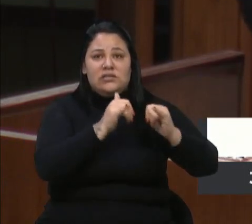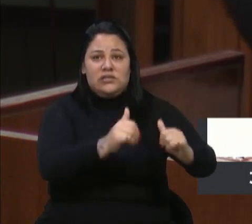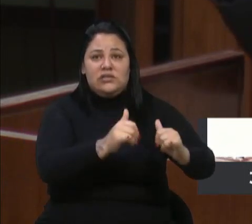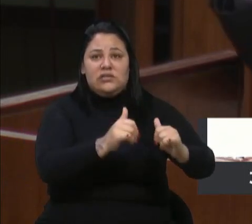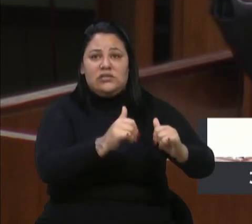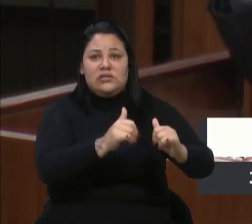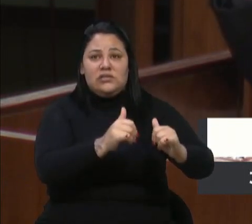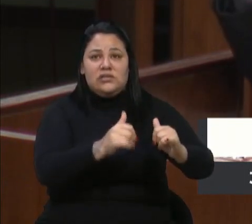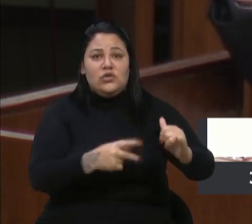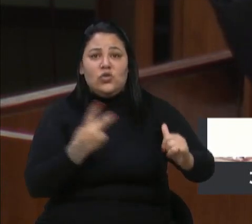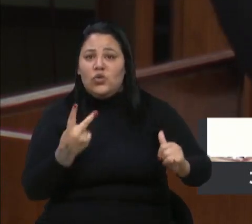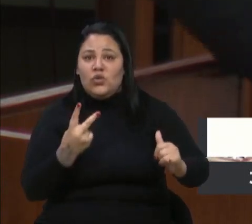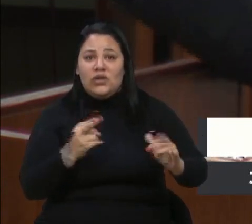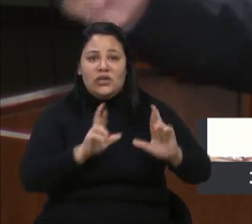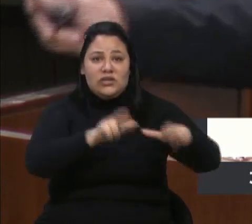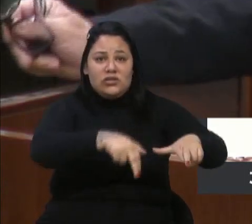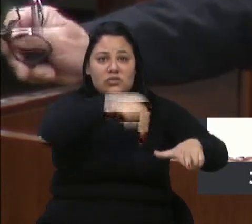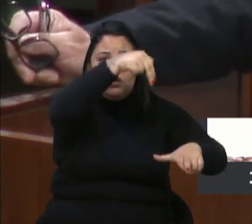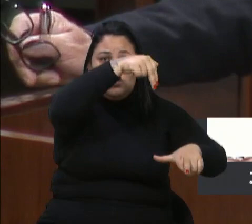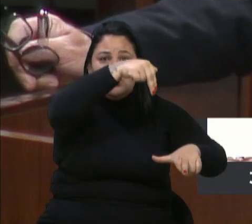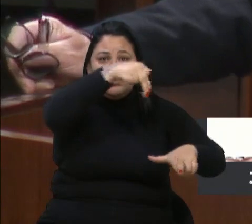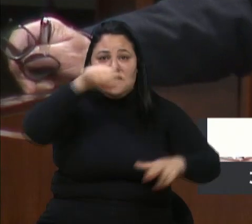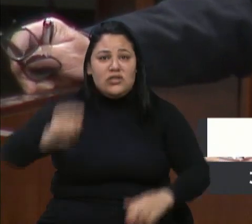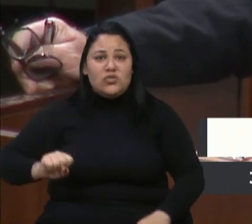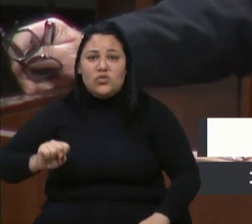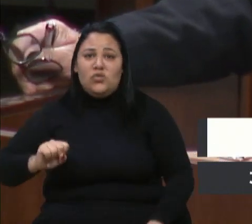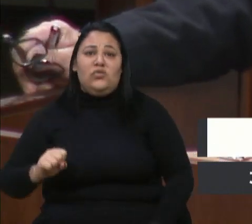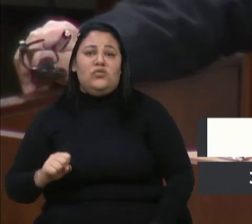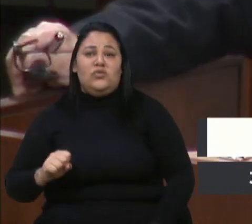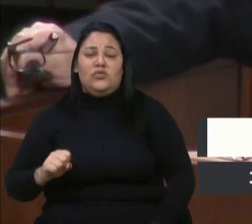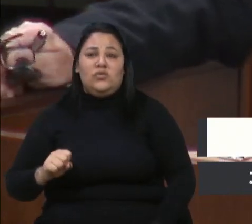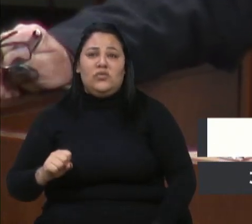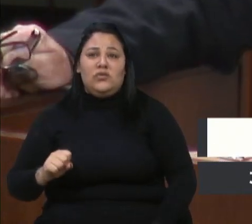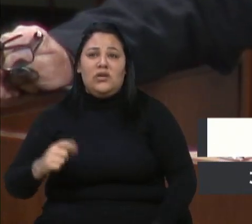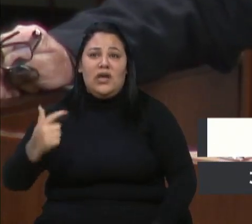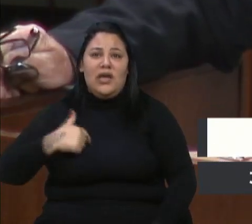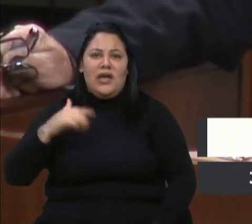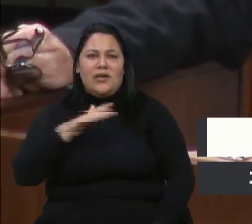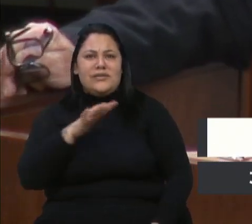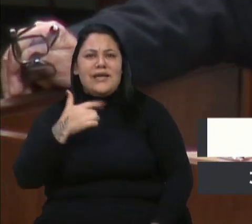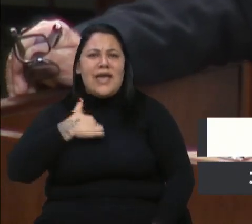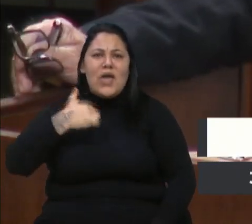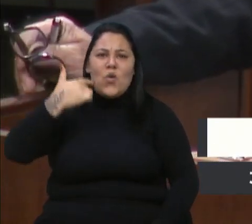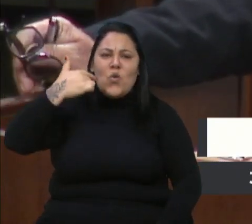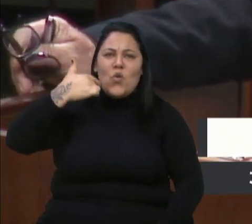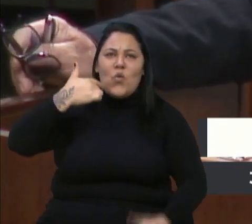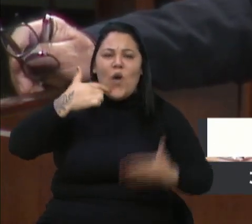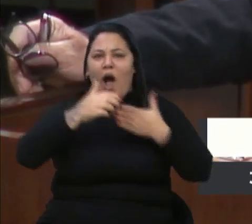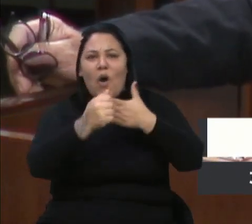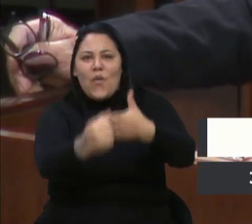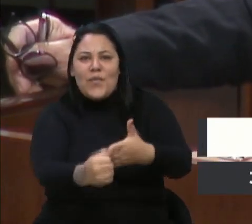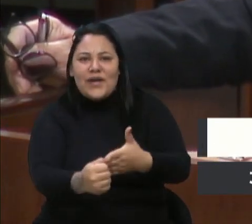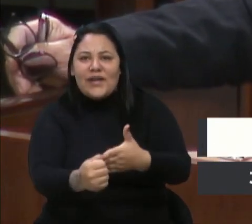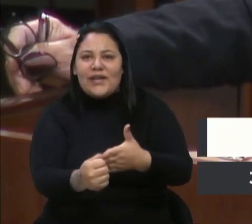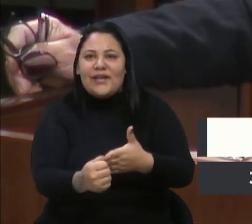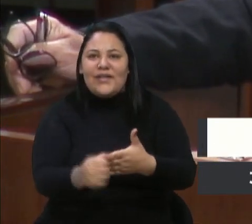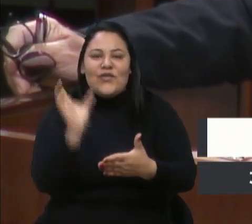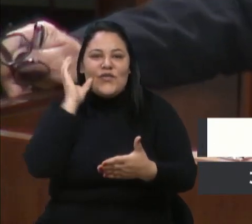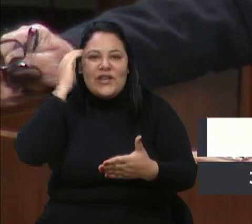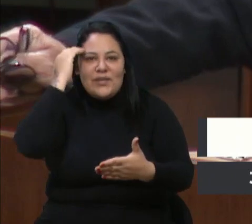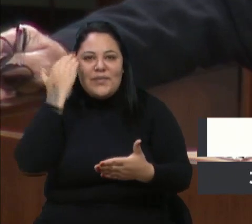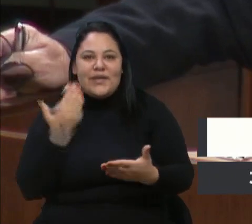menos duas, uma na região norte e outra na região sul. Eu, às vezes, acompanho, nobre colega Felipe,